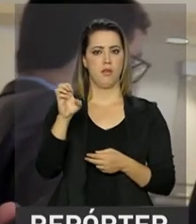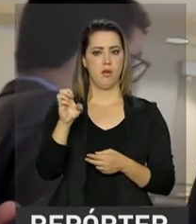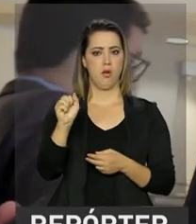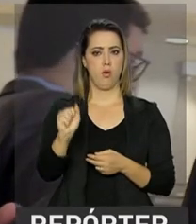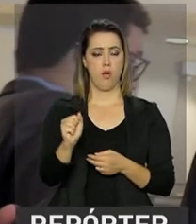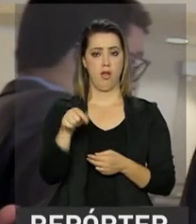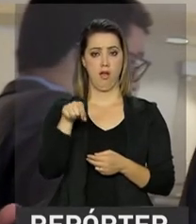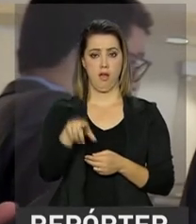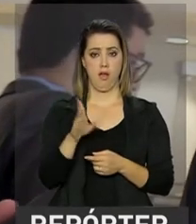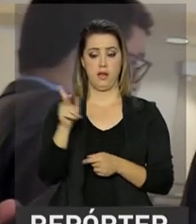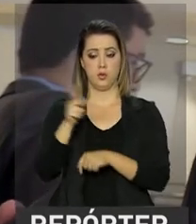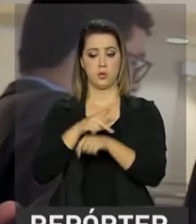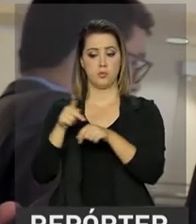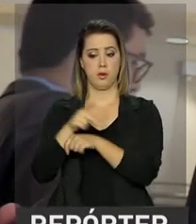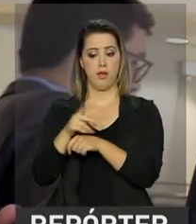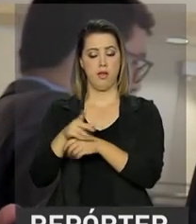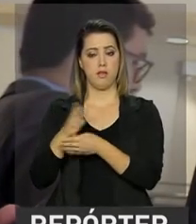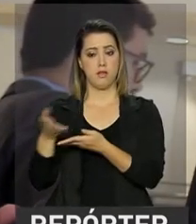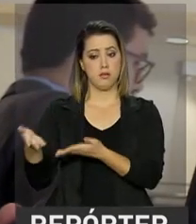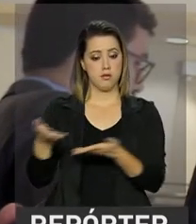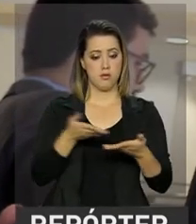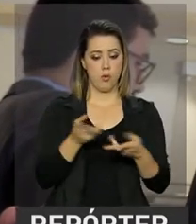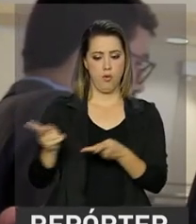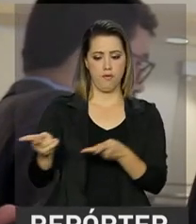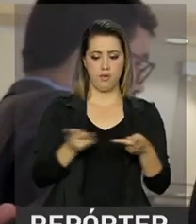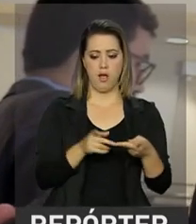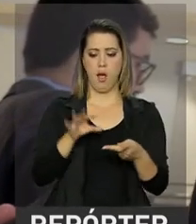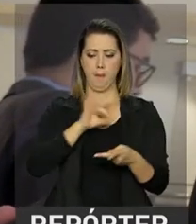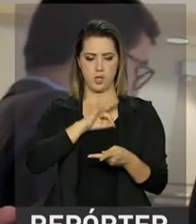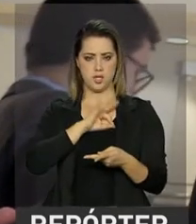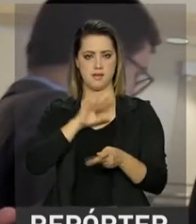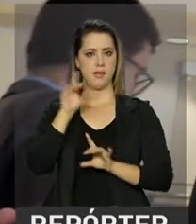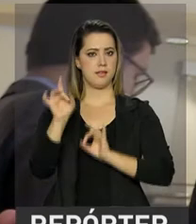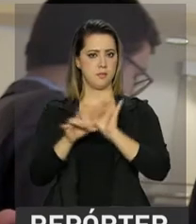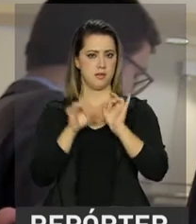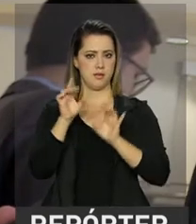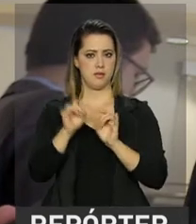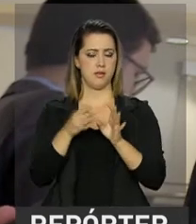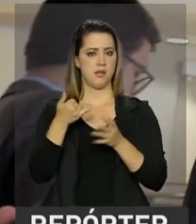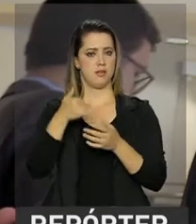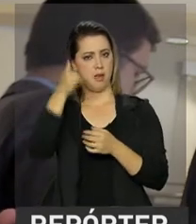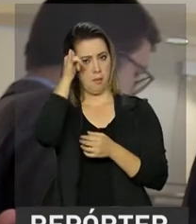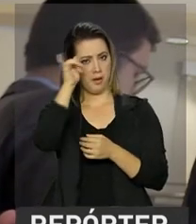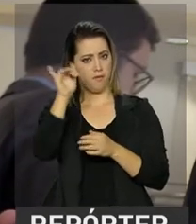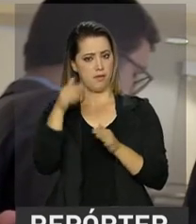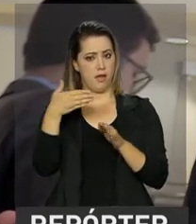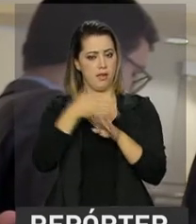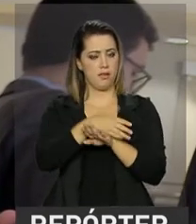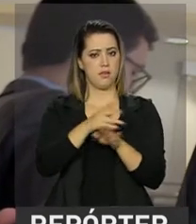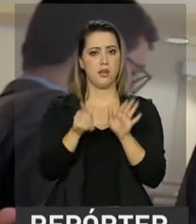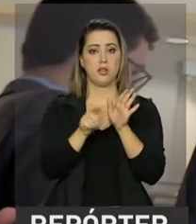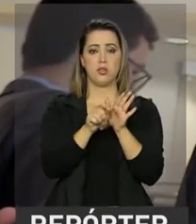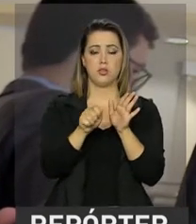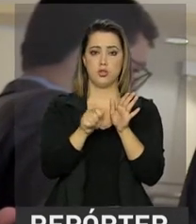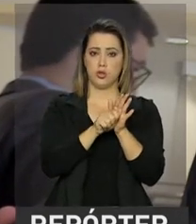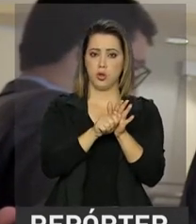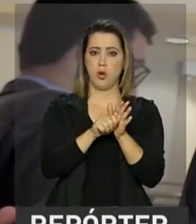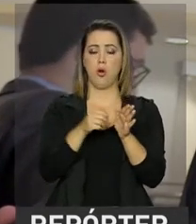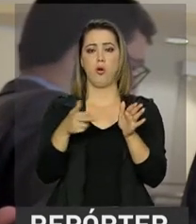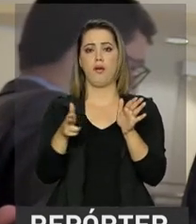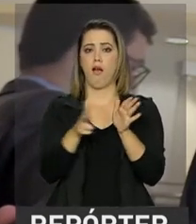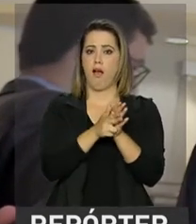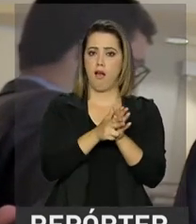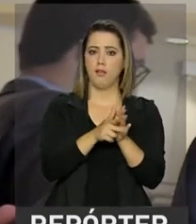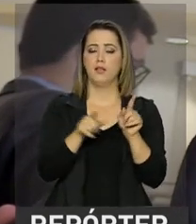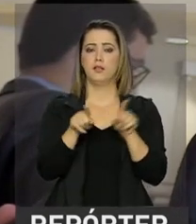humanos os agentes de segurança policiais especializado antidrogas de água para ajudar o brasil a fazer esse treinamento